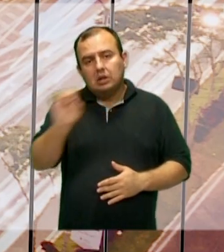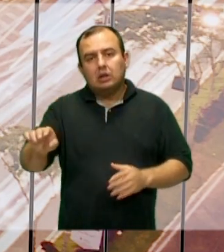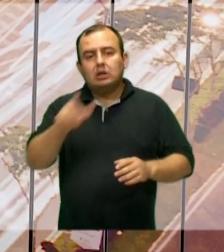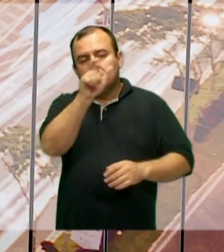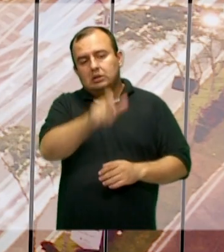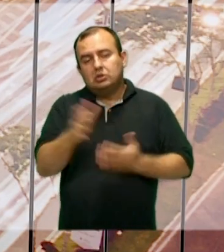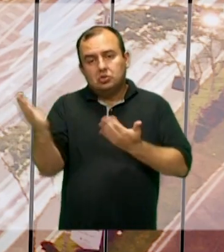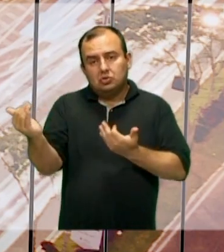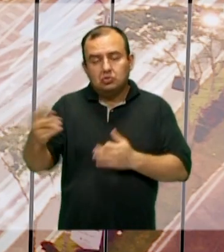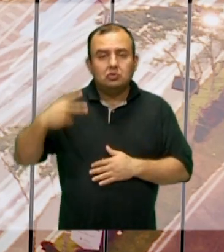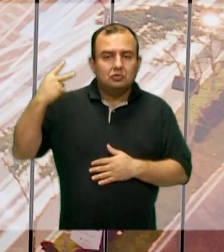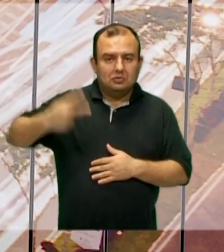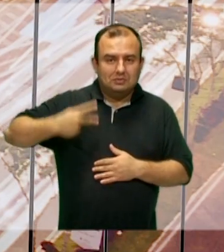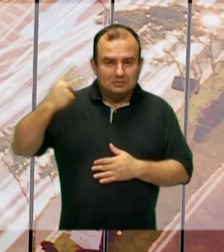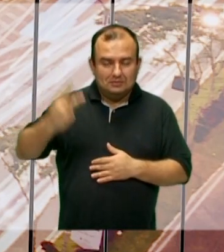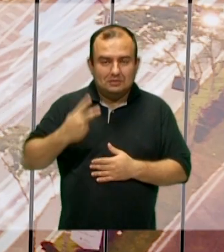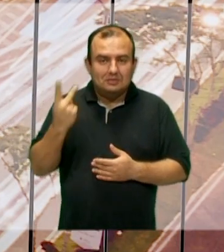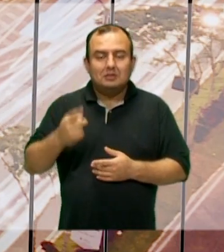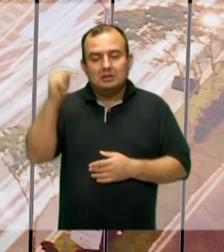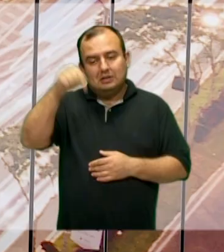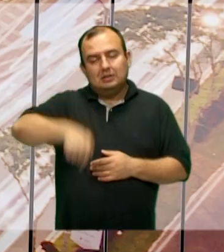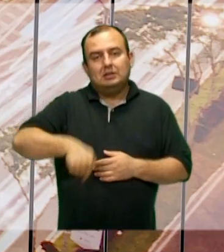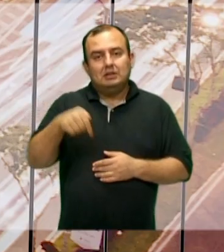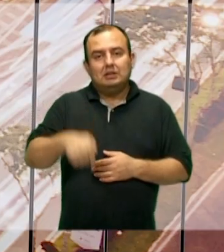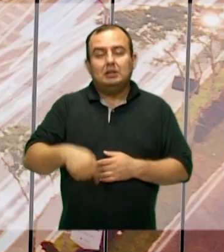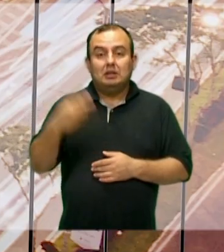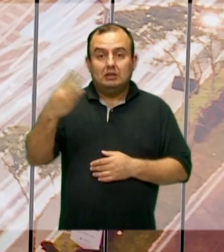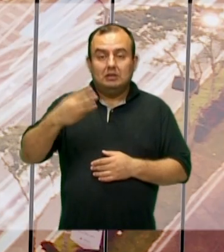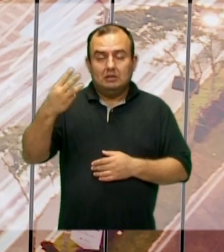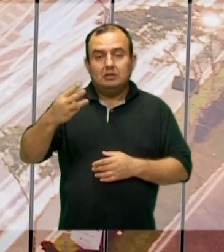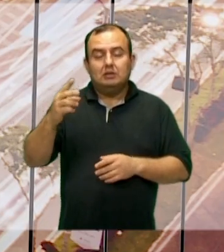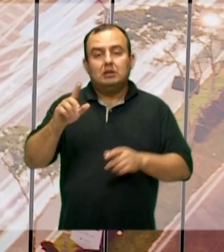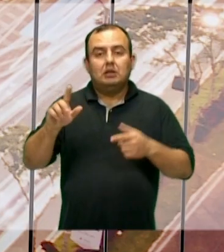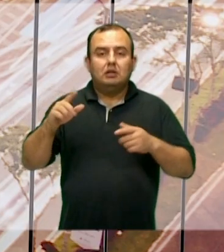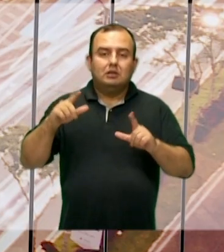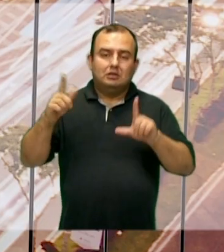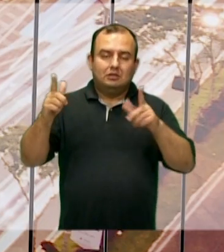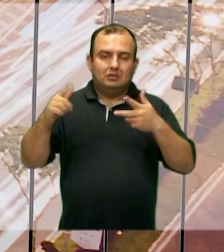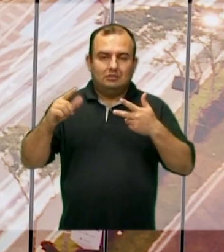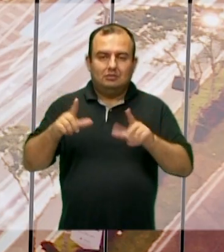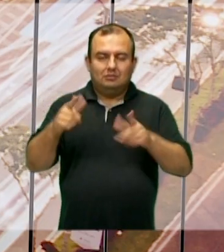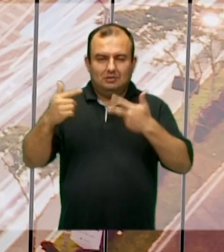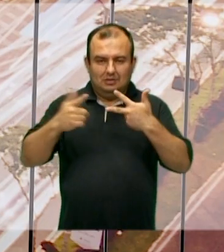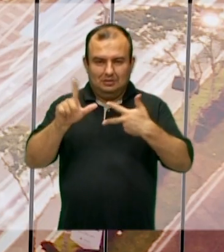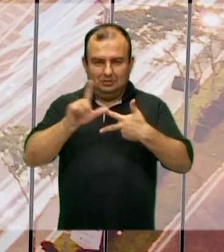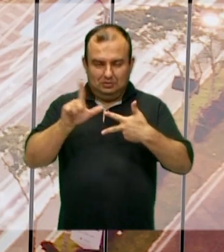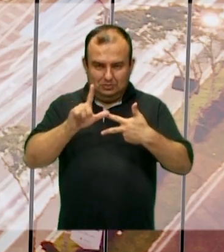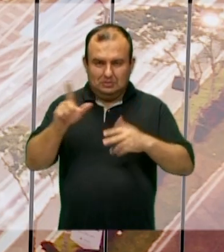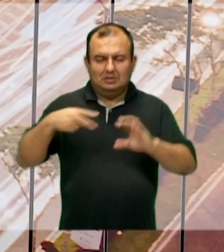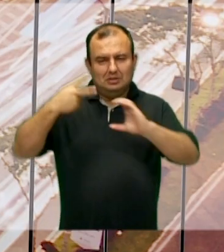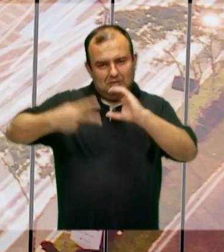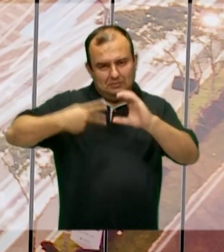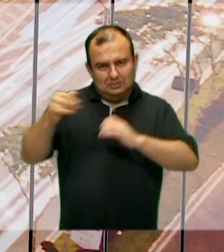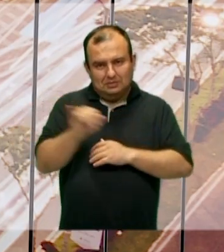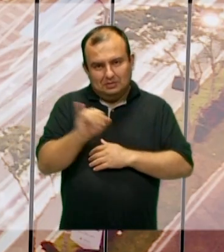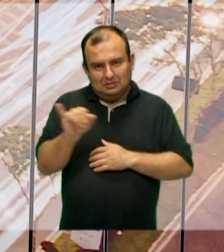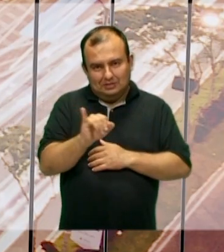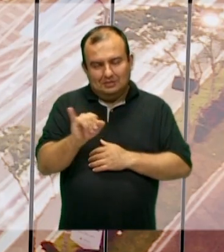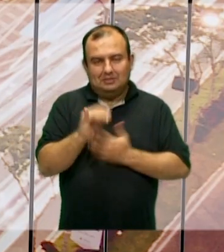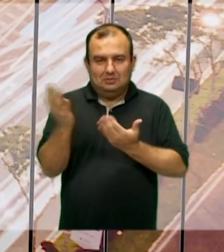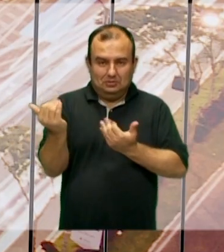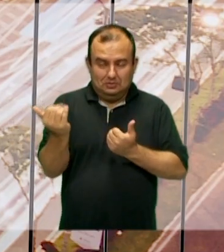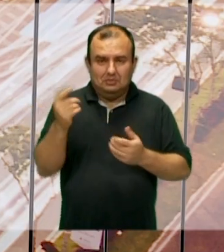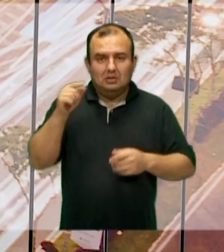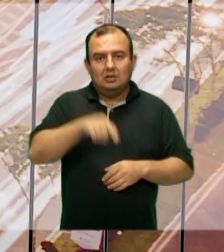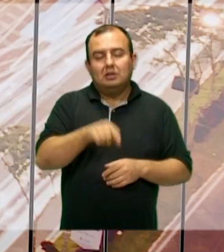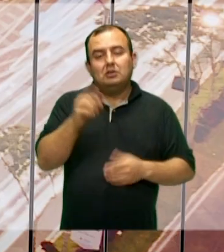e o que pensam os vereadores mirins da terceira legislatura da Câmara Mirim de Itajaí. A cada edição, a gente bate